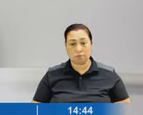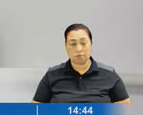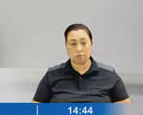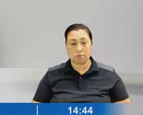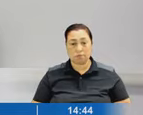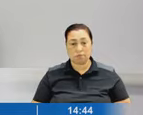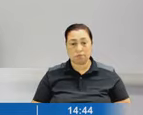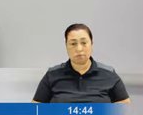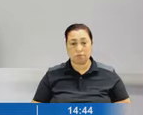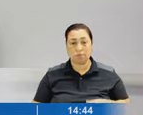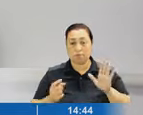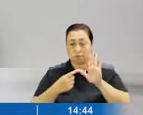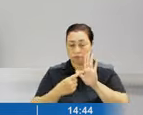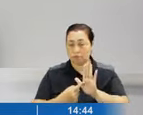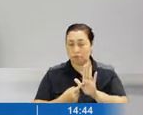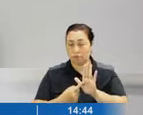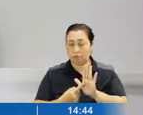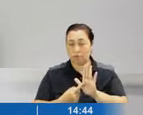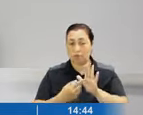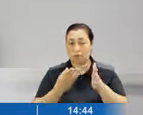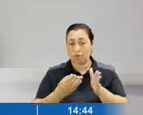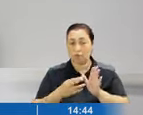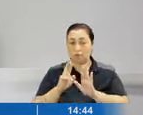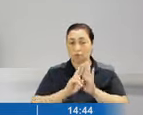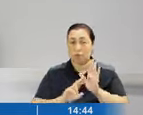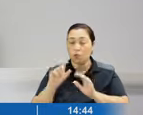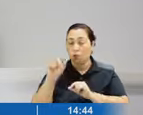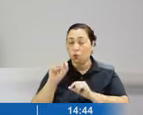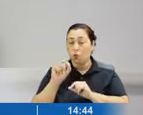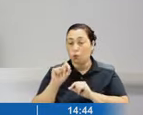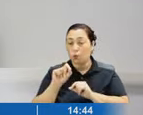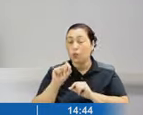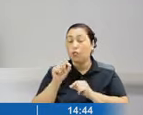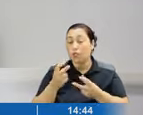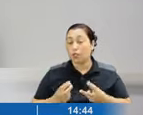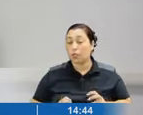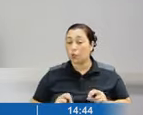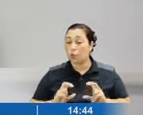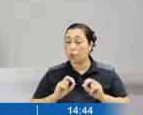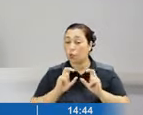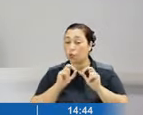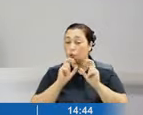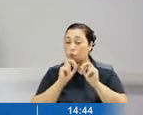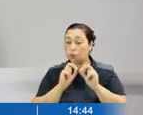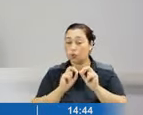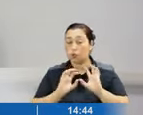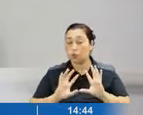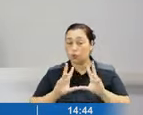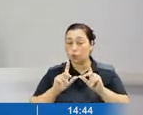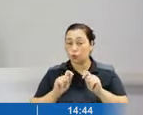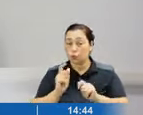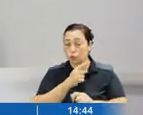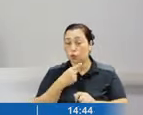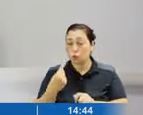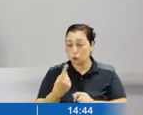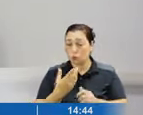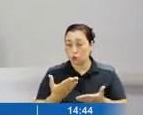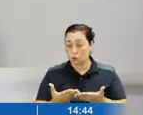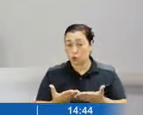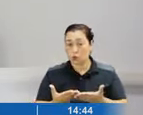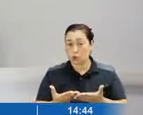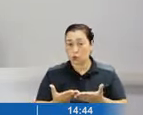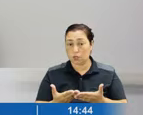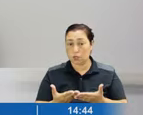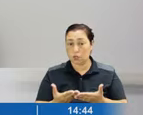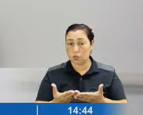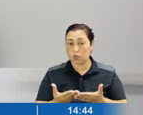Acho que passar um breve relato, o que é o câncer, né? Todos nós, todo ser humano,